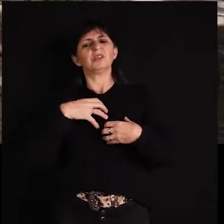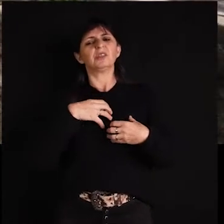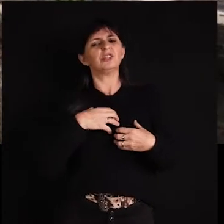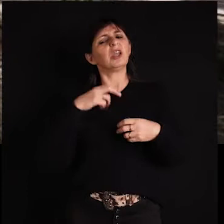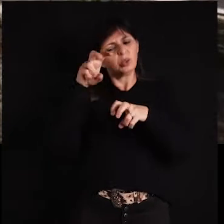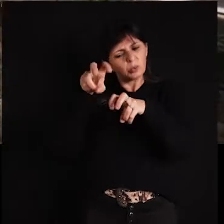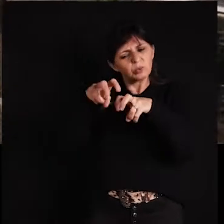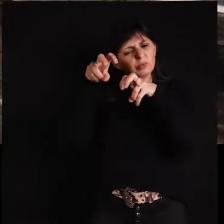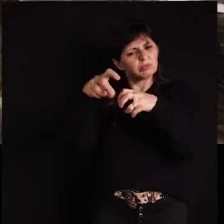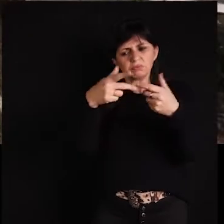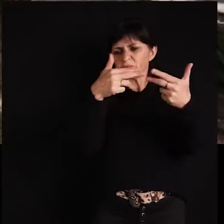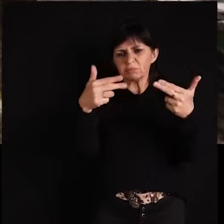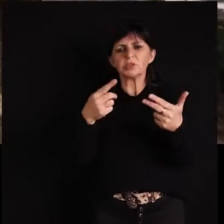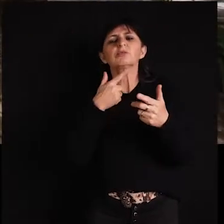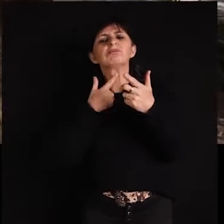coxilha.